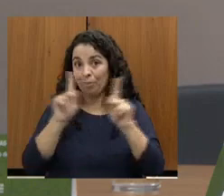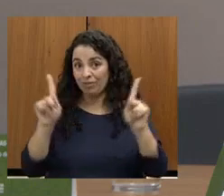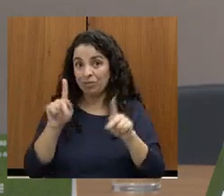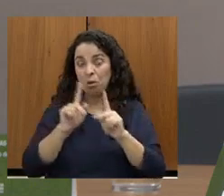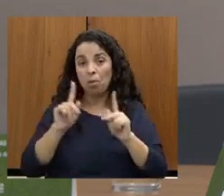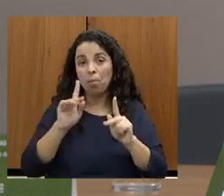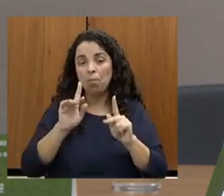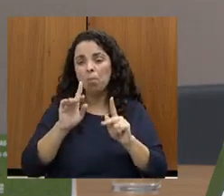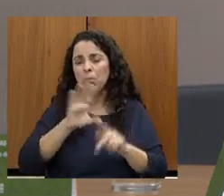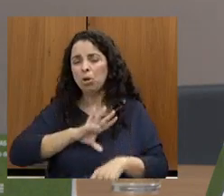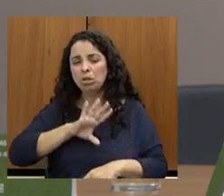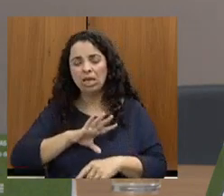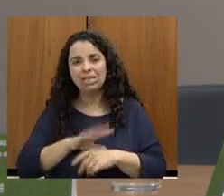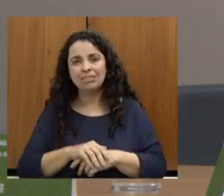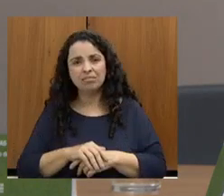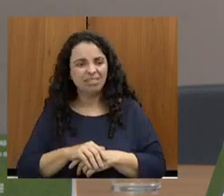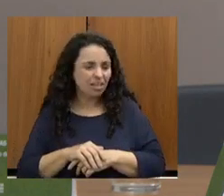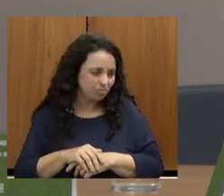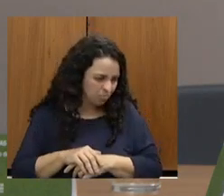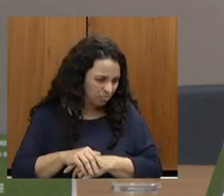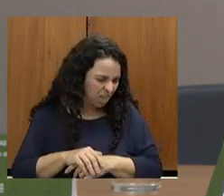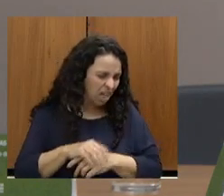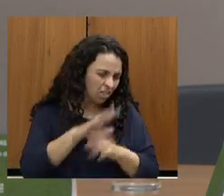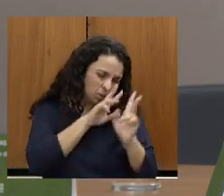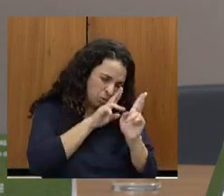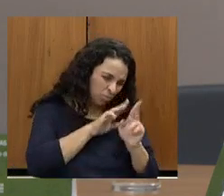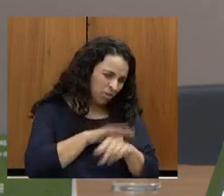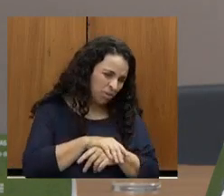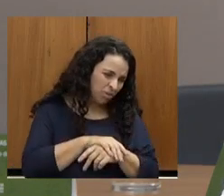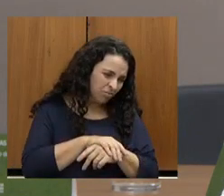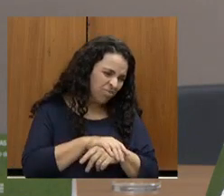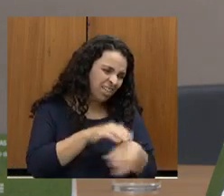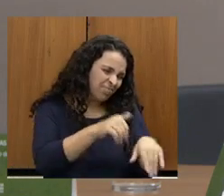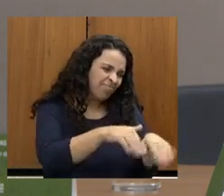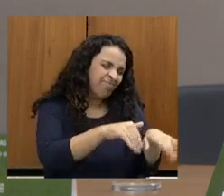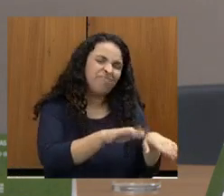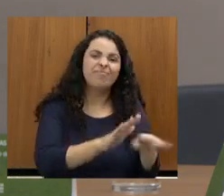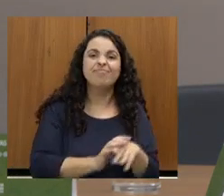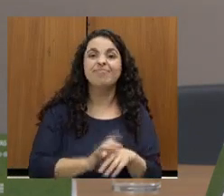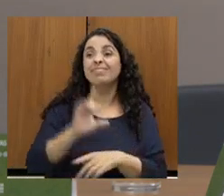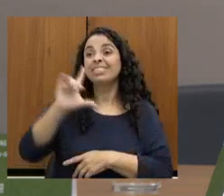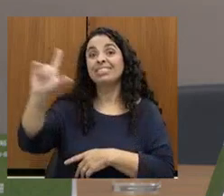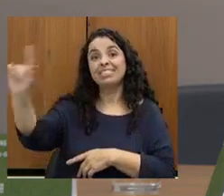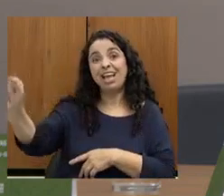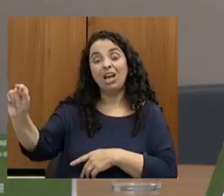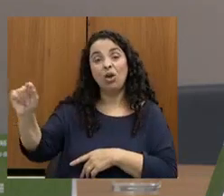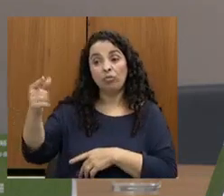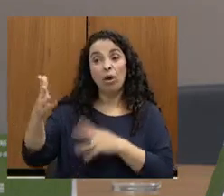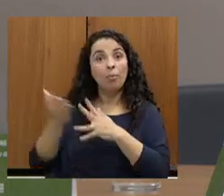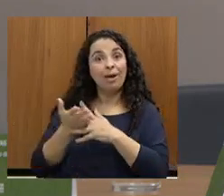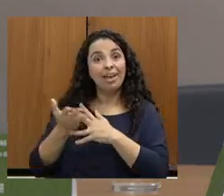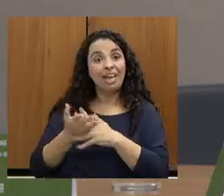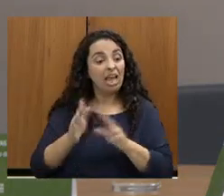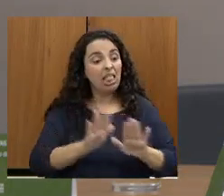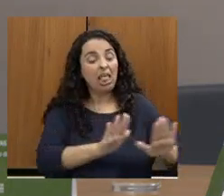lugar algum? Isso evitaria o banho da garrafa de água? Eu pergunto à escola por quê?